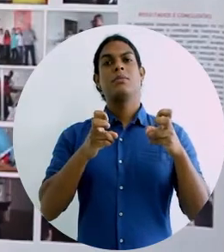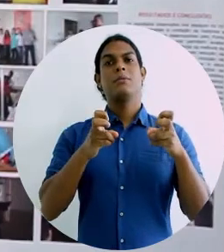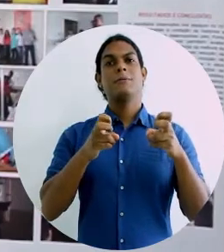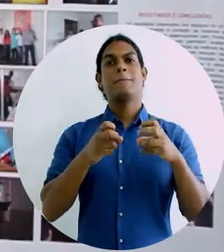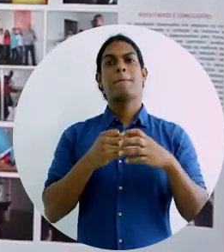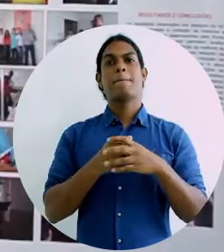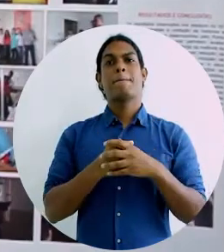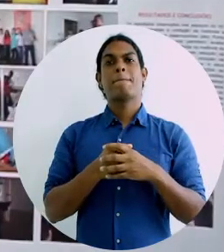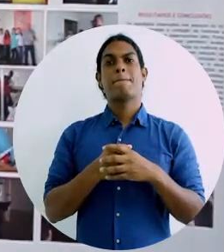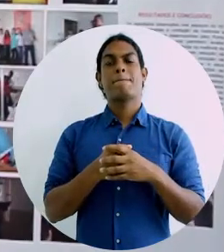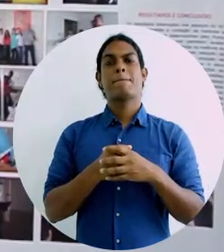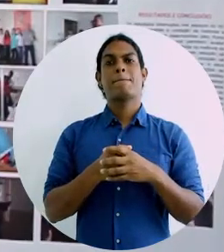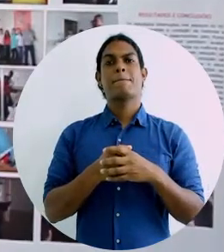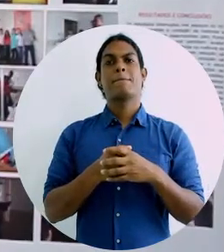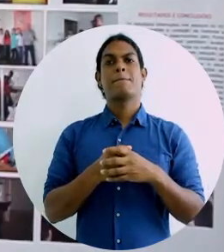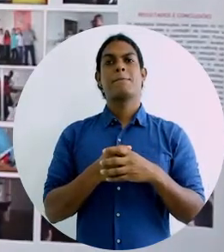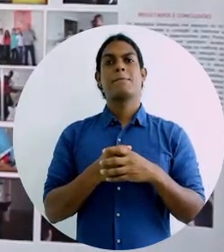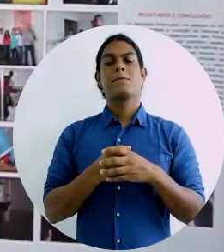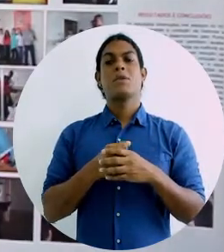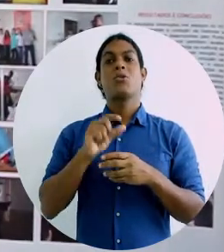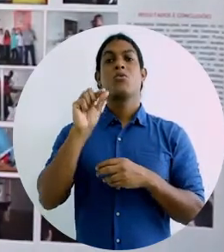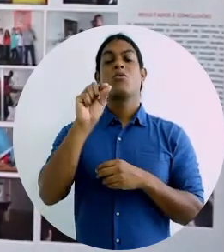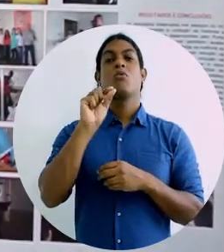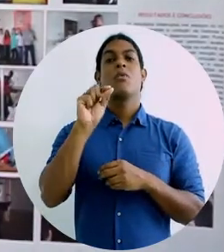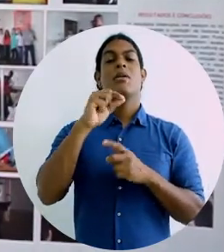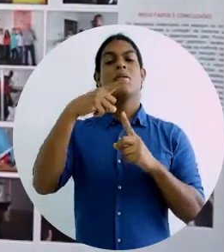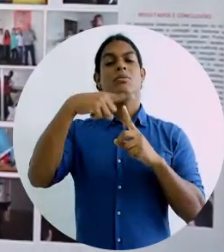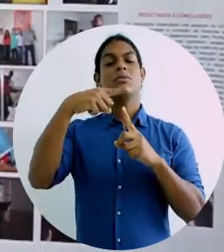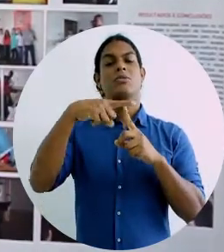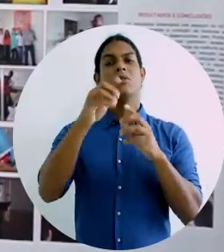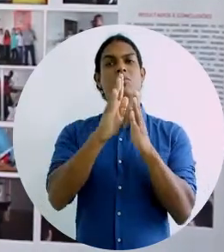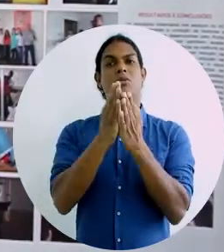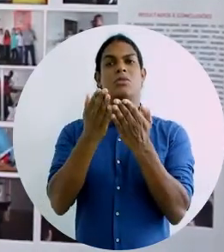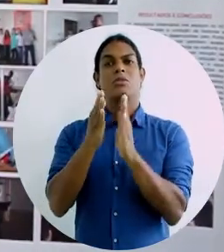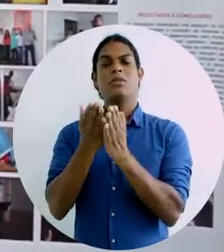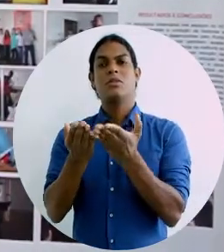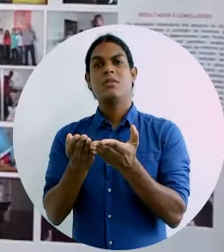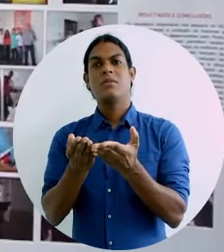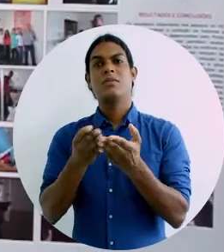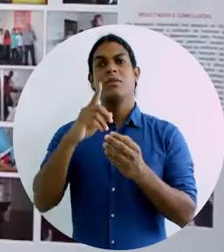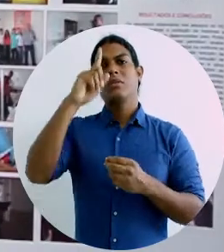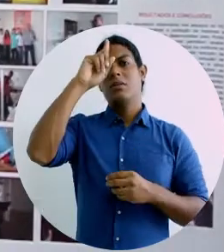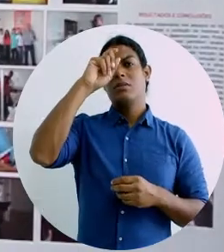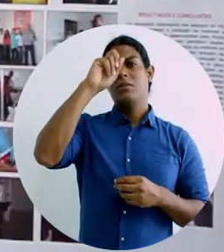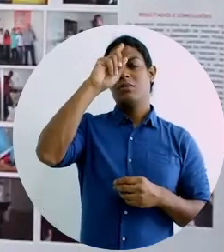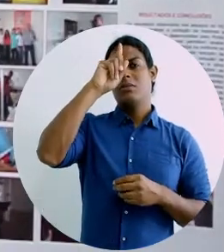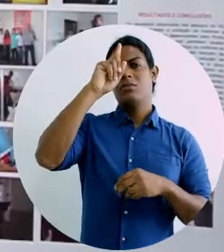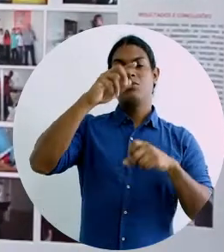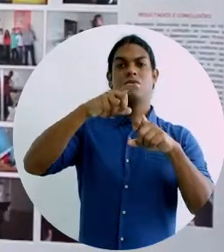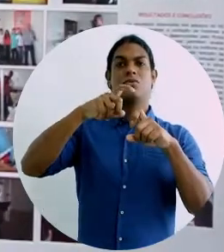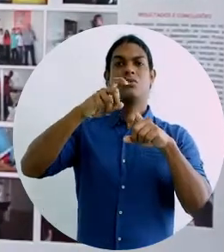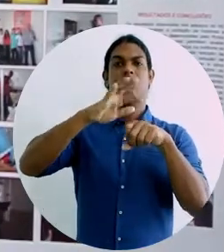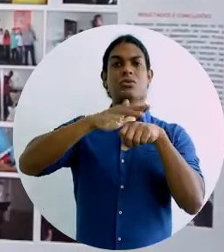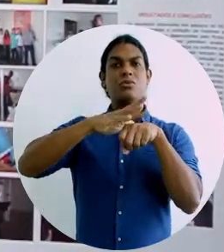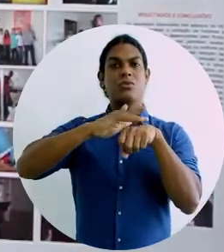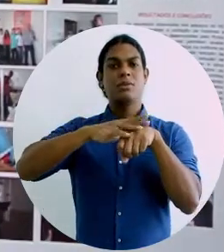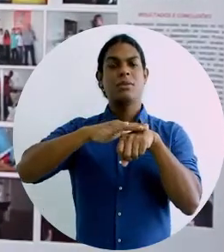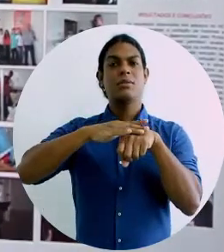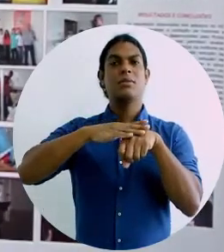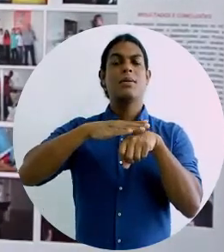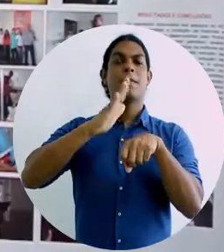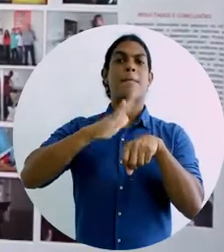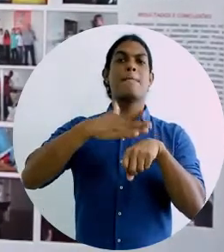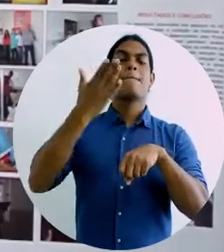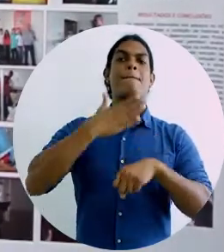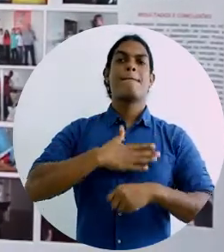nós tivemos a sensibilidade de perceber qual era o material bibliográfico que essa comunidade queria. Foi só nesse momento